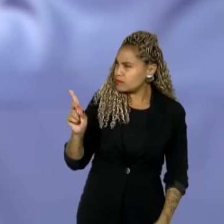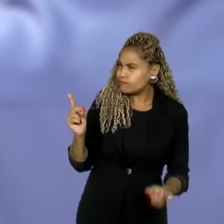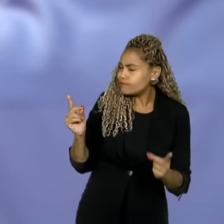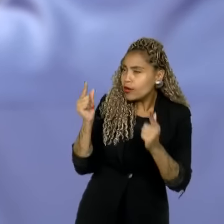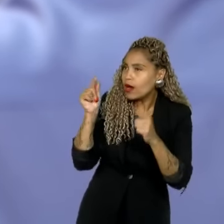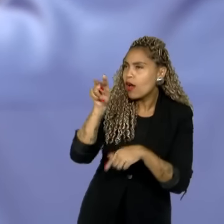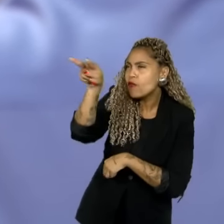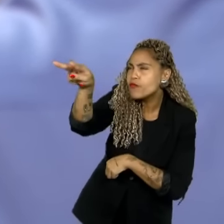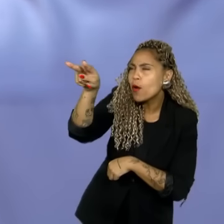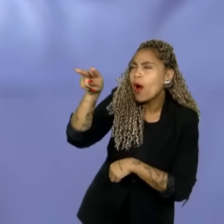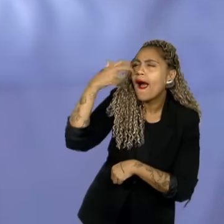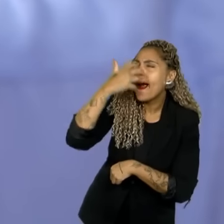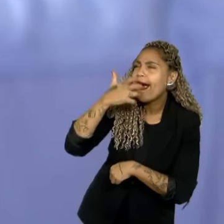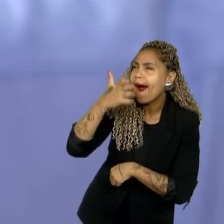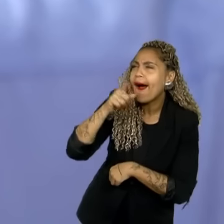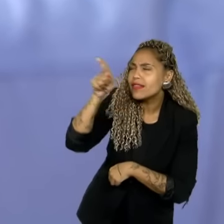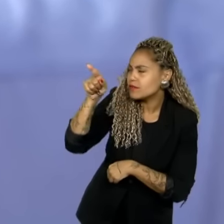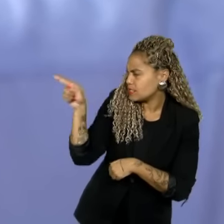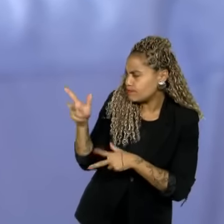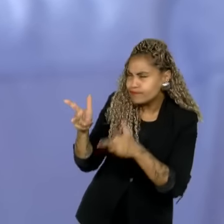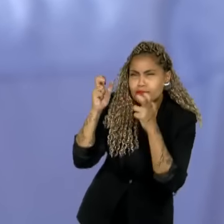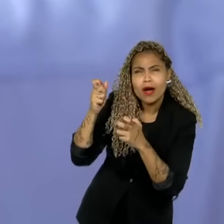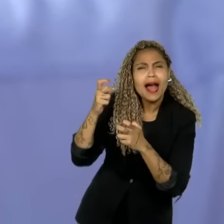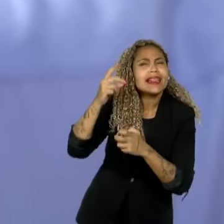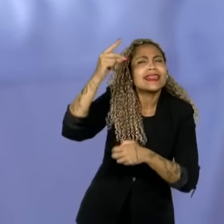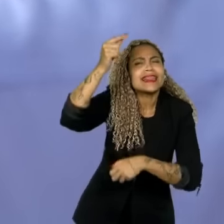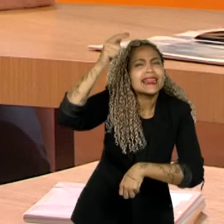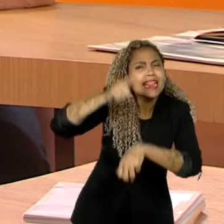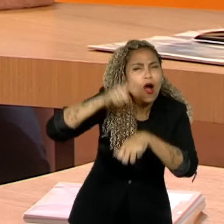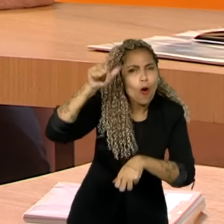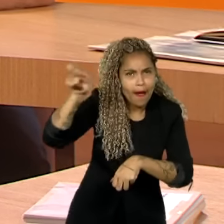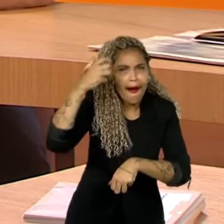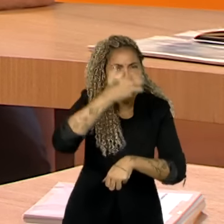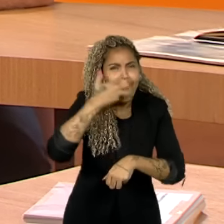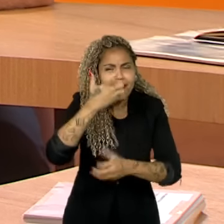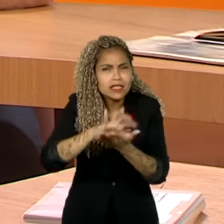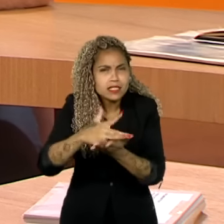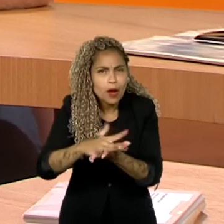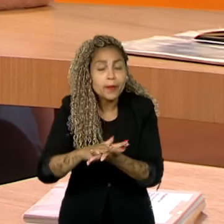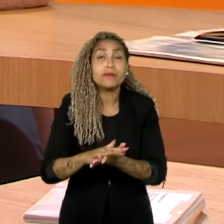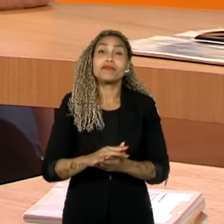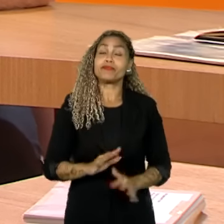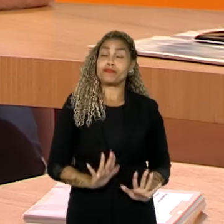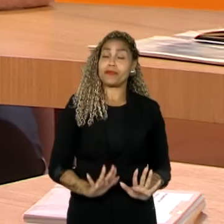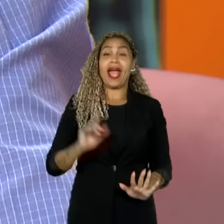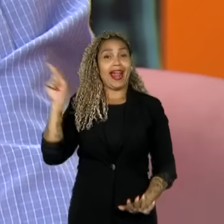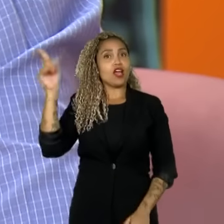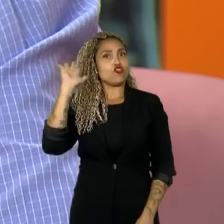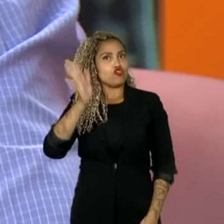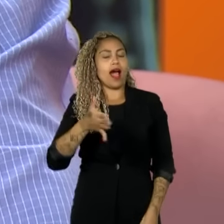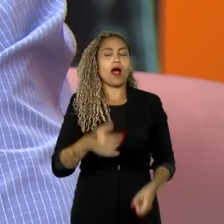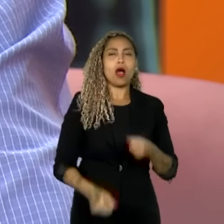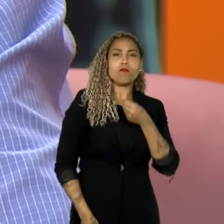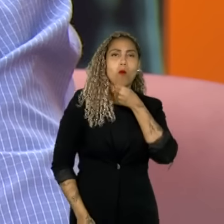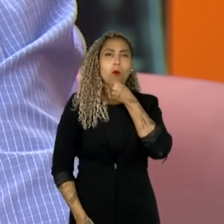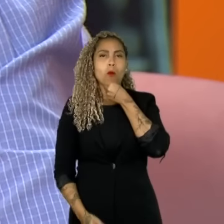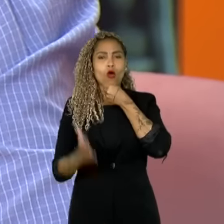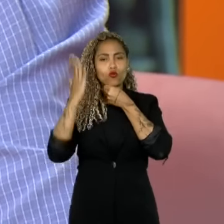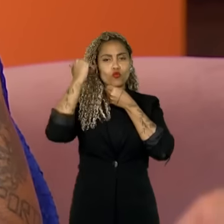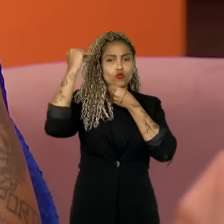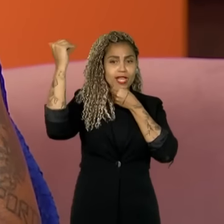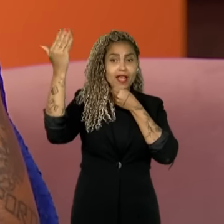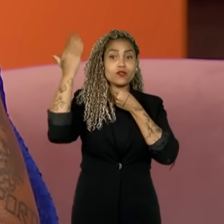era uma cantora de samba? Hum? Você percebeu logo que ela era uma cantora de samba? Não, ela já tinha feito um sucesso de samba, como Você Passa, Eu Acho Graça.